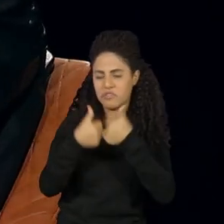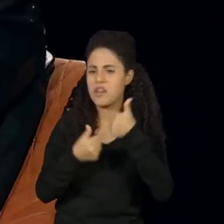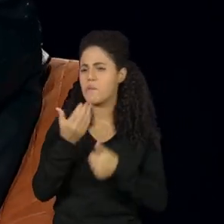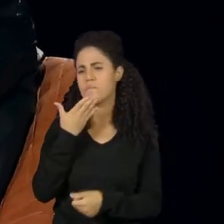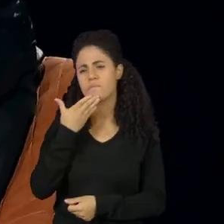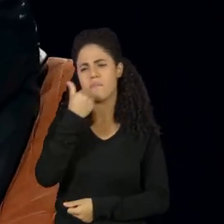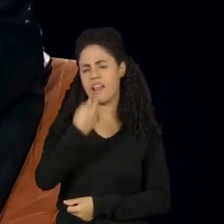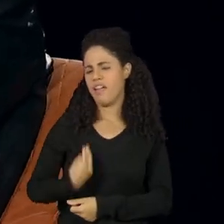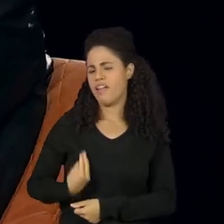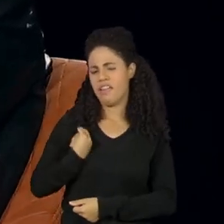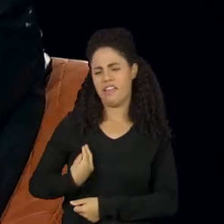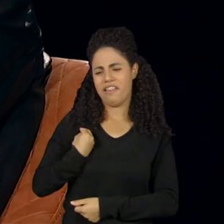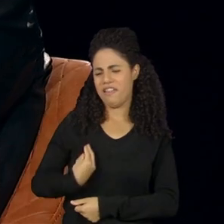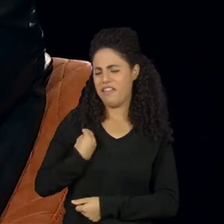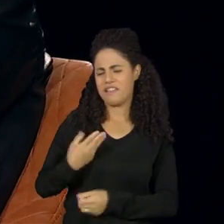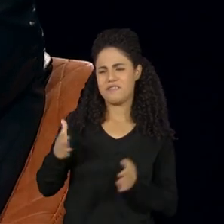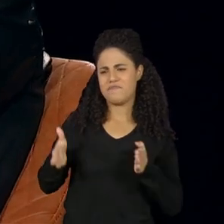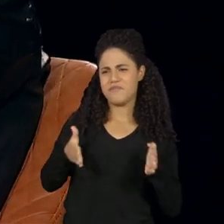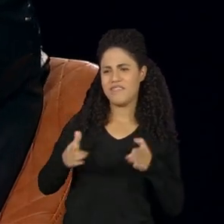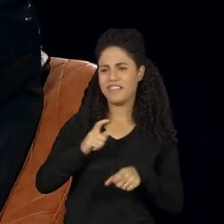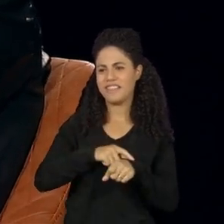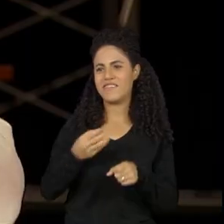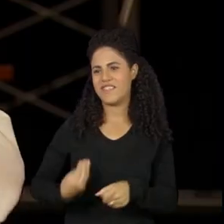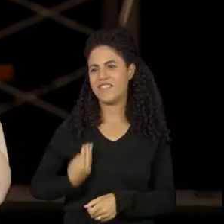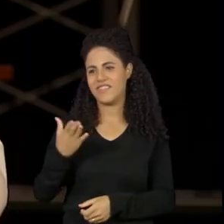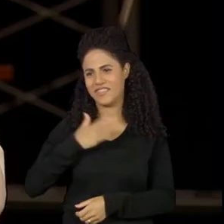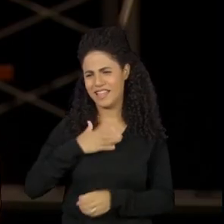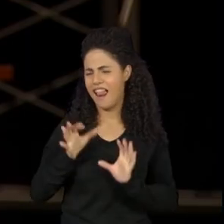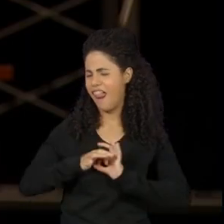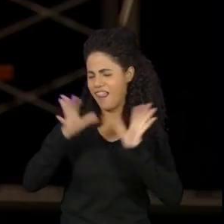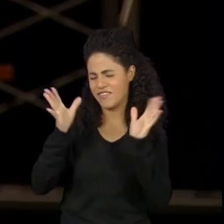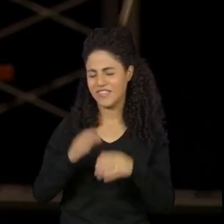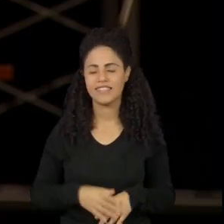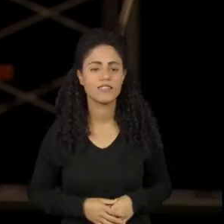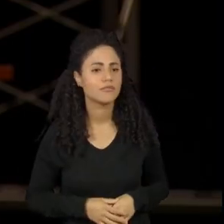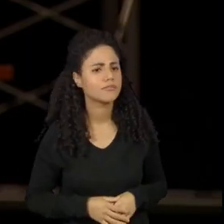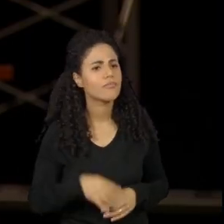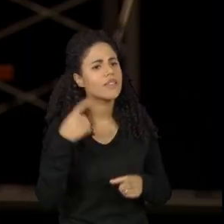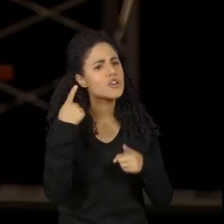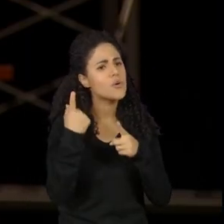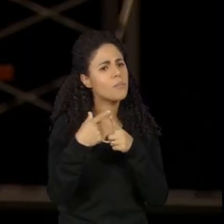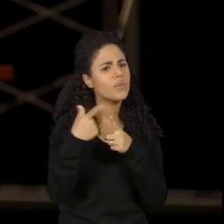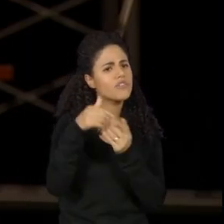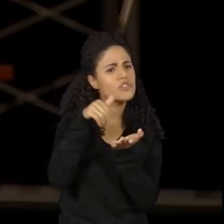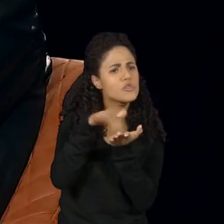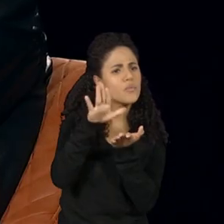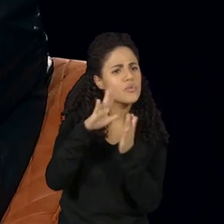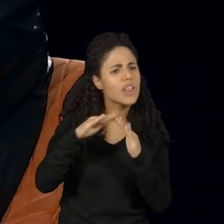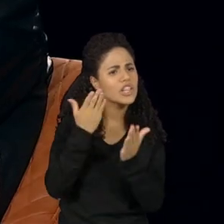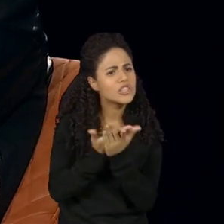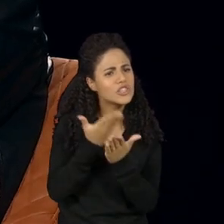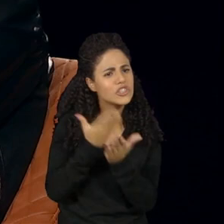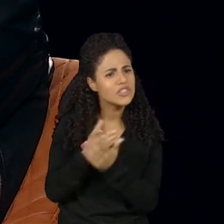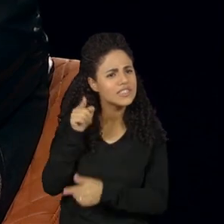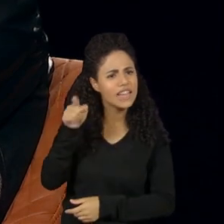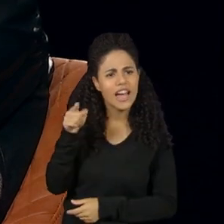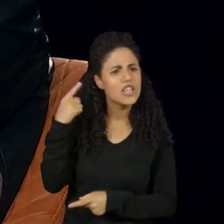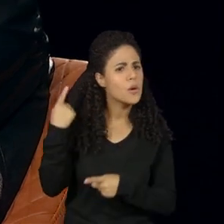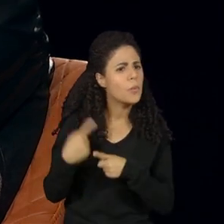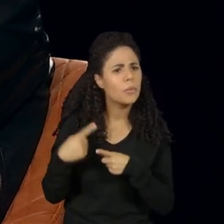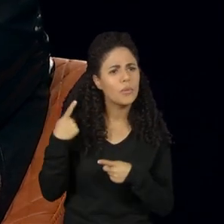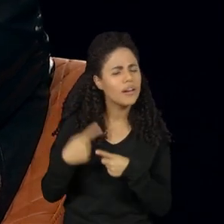minha vida. Tinha essa liberdade. Por que é que você foi expulso do seminário, hein? Má influência, segundo